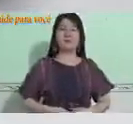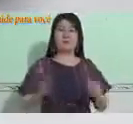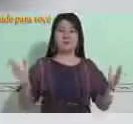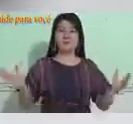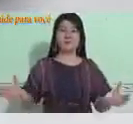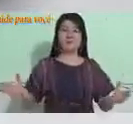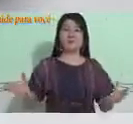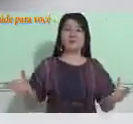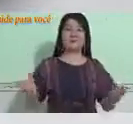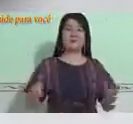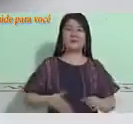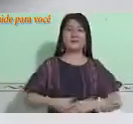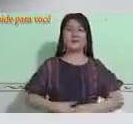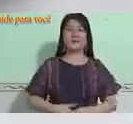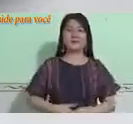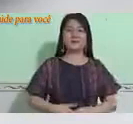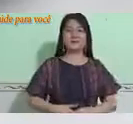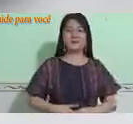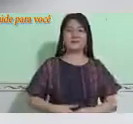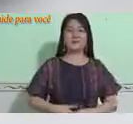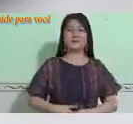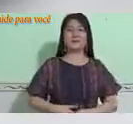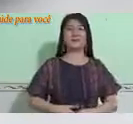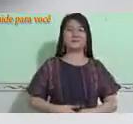Veja mais sobre o tratamento para catapora.